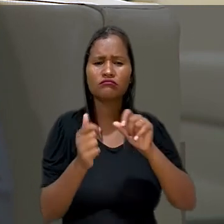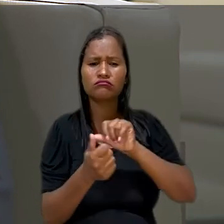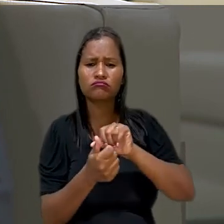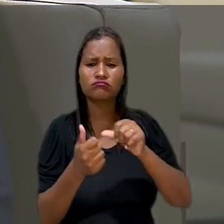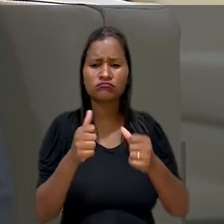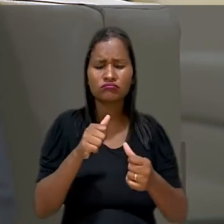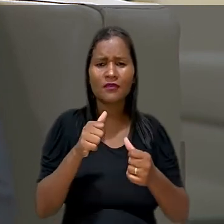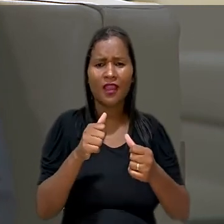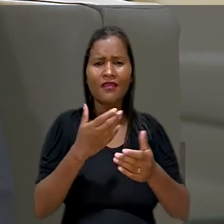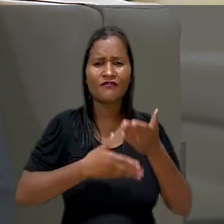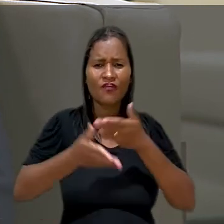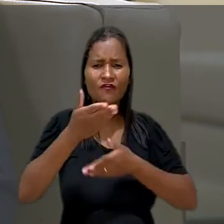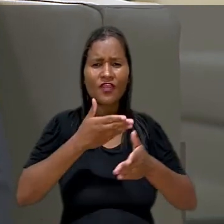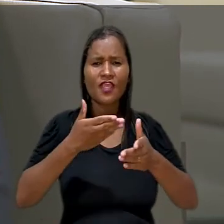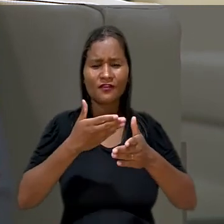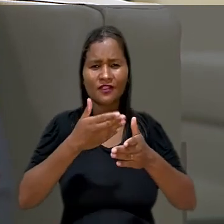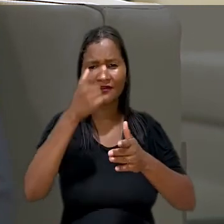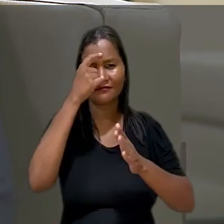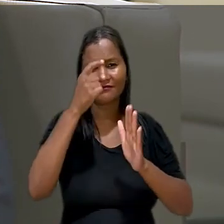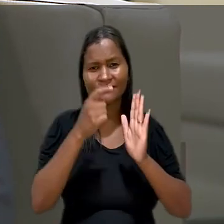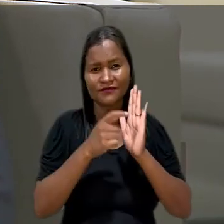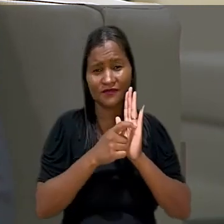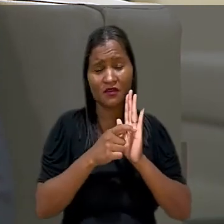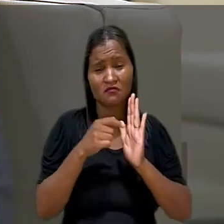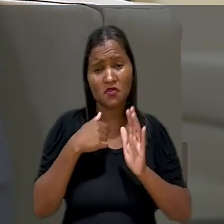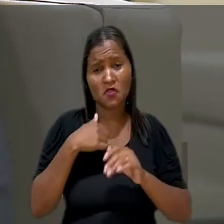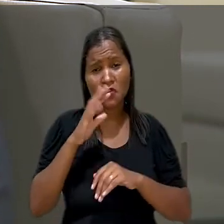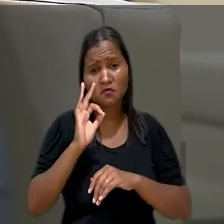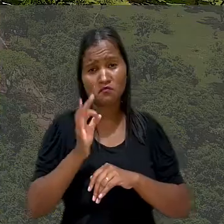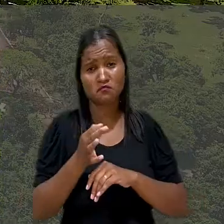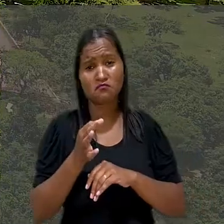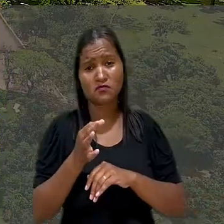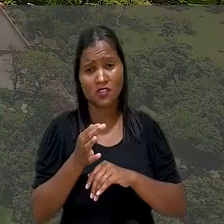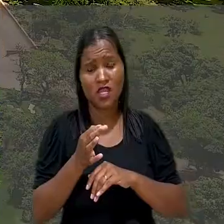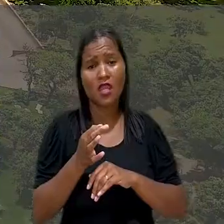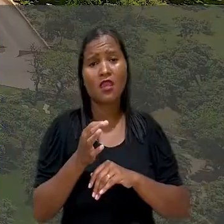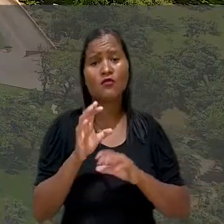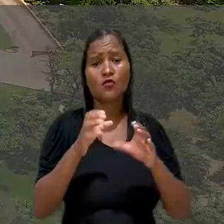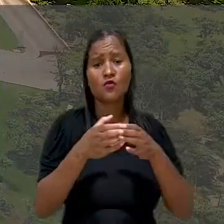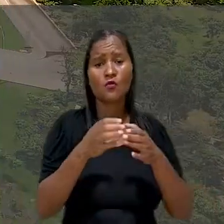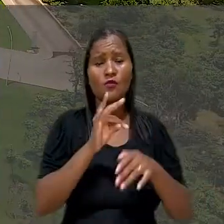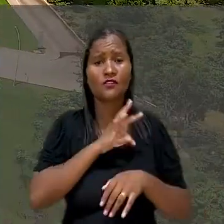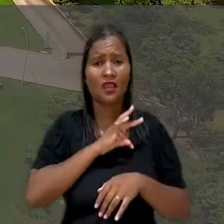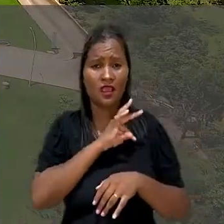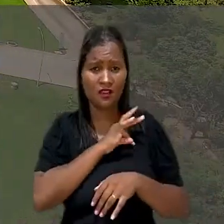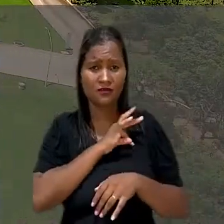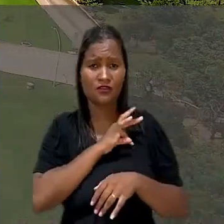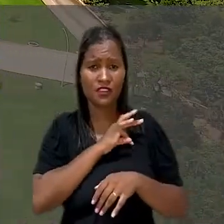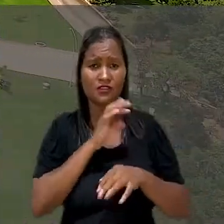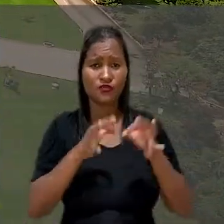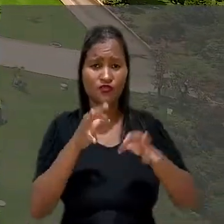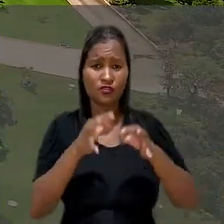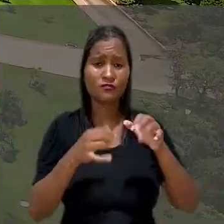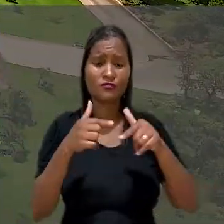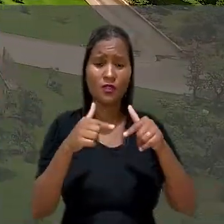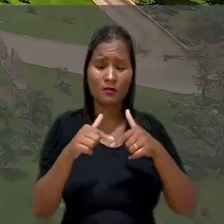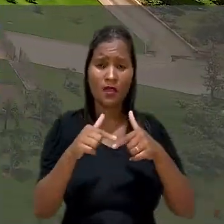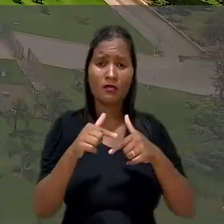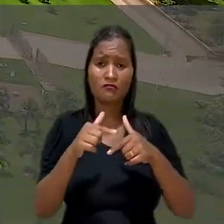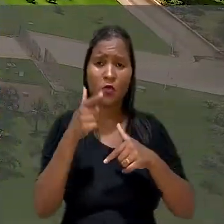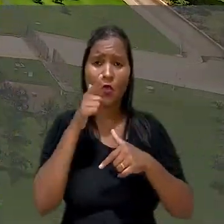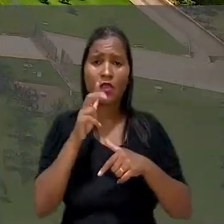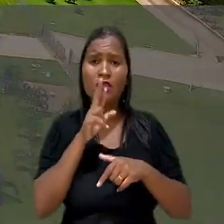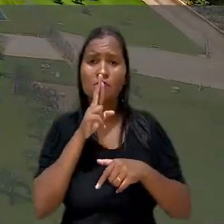trabalho e inteligência artificial. Estou convicto de que o corpo técnico da Justiça do Trabalho terá condições de responder